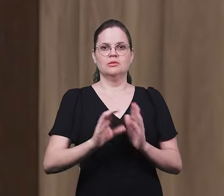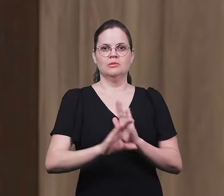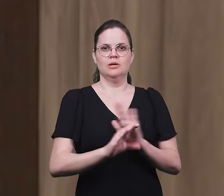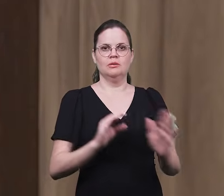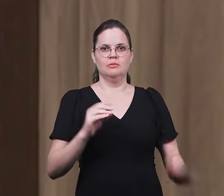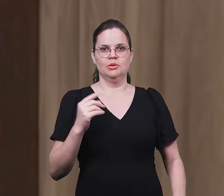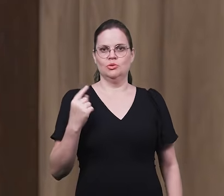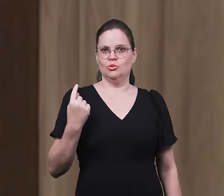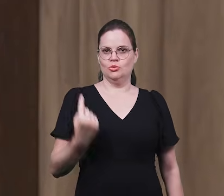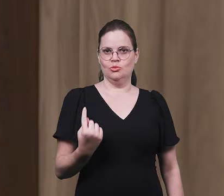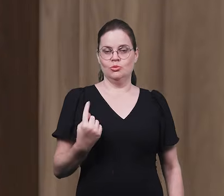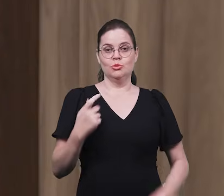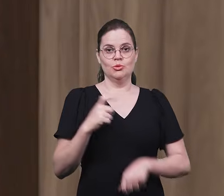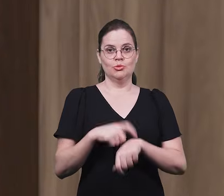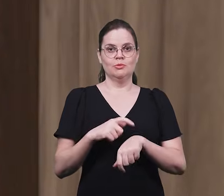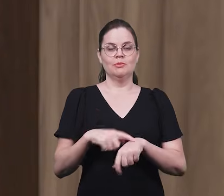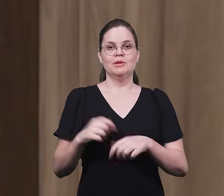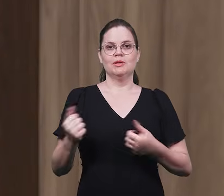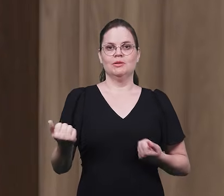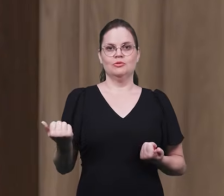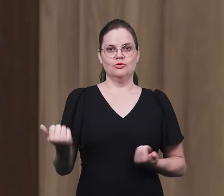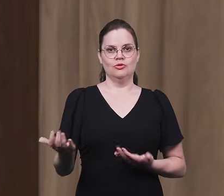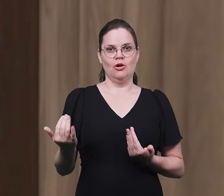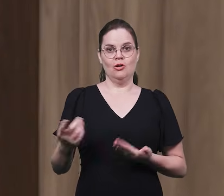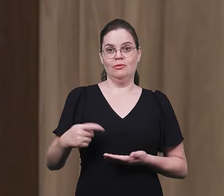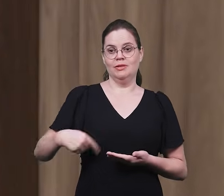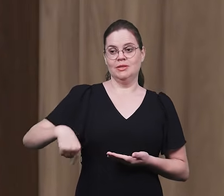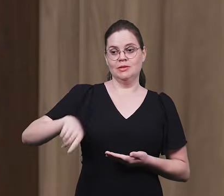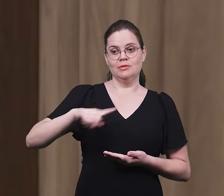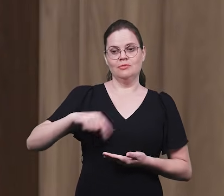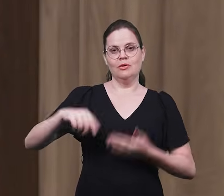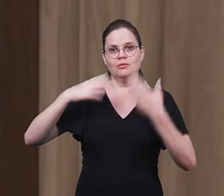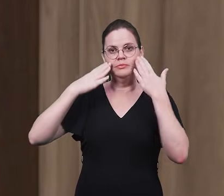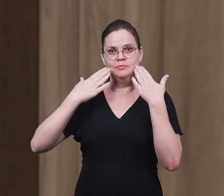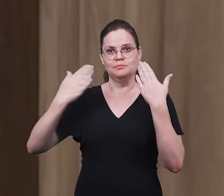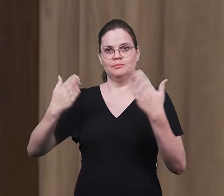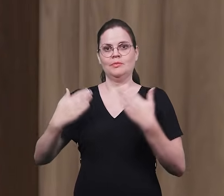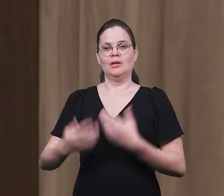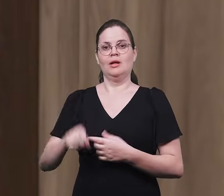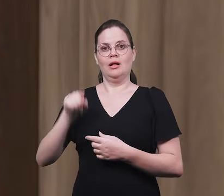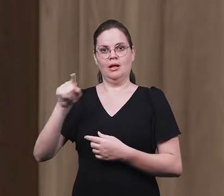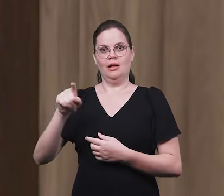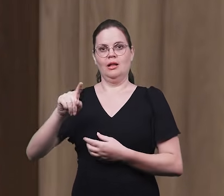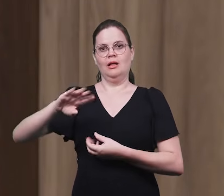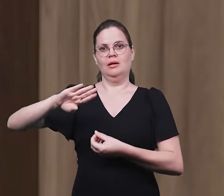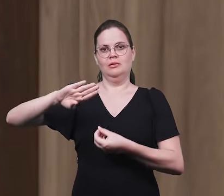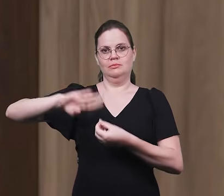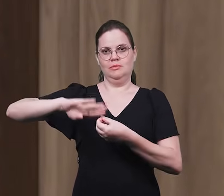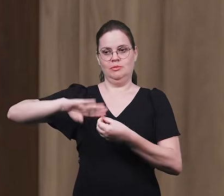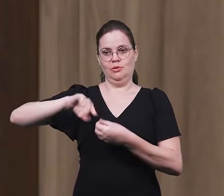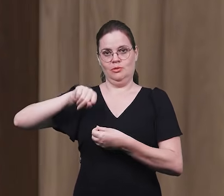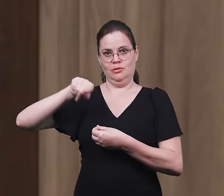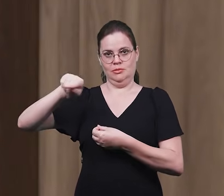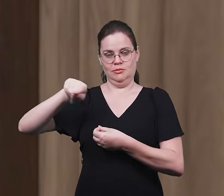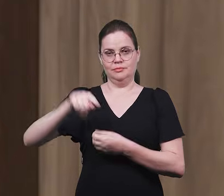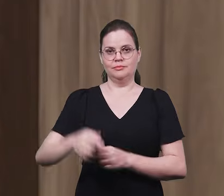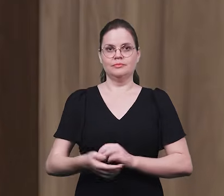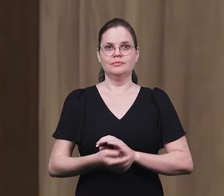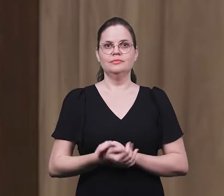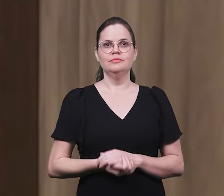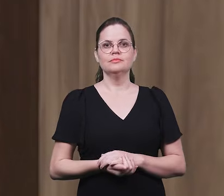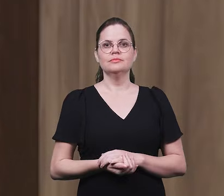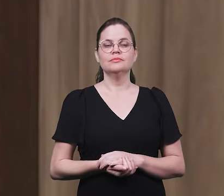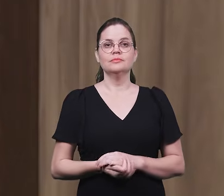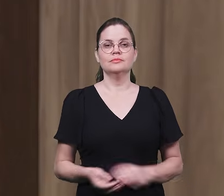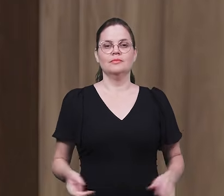das ocorrências no capítulo 1, quando os jovens foram apresentados ao rei. Neste episódio, nós vamos abordar a parte profética